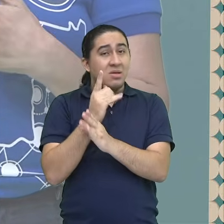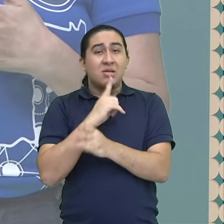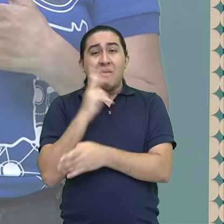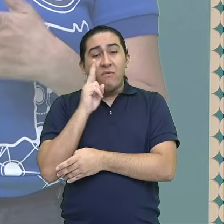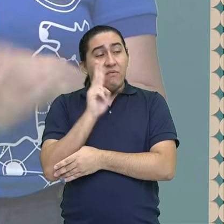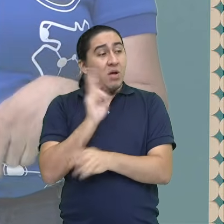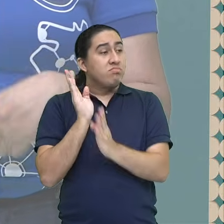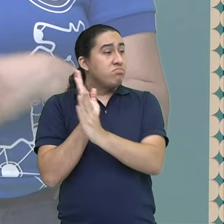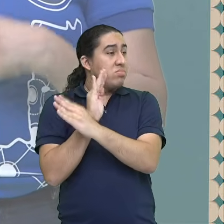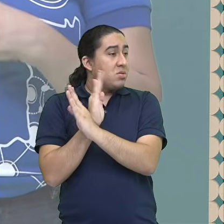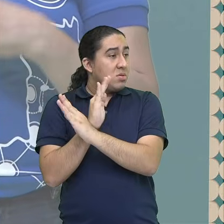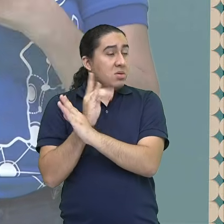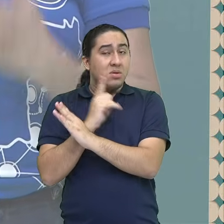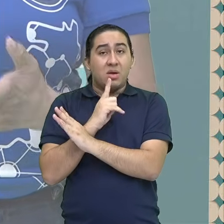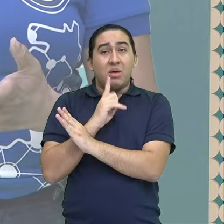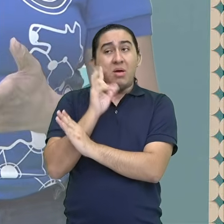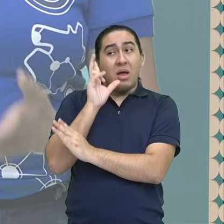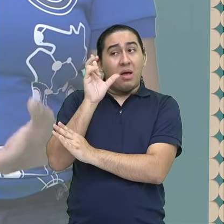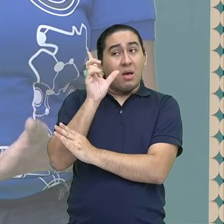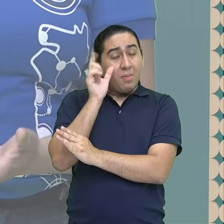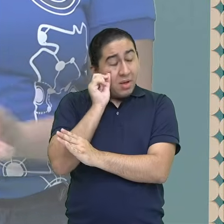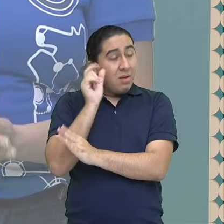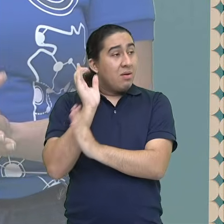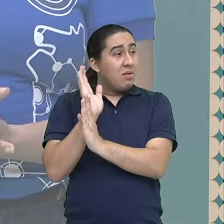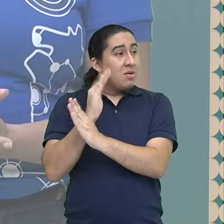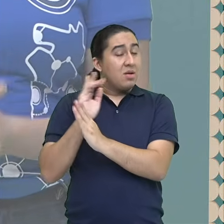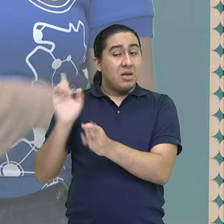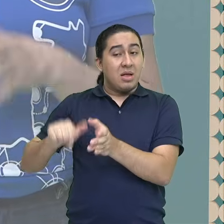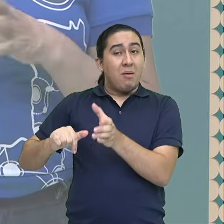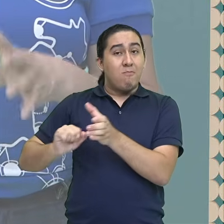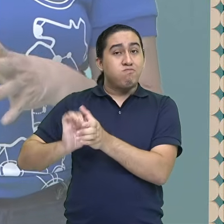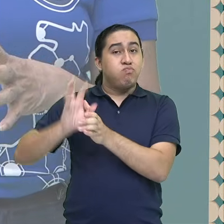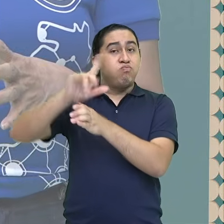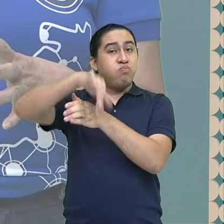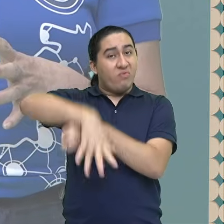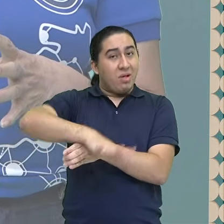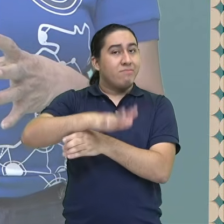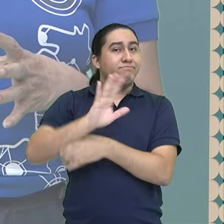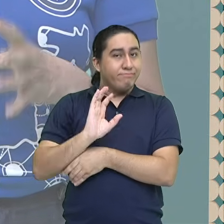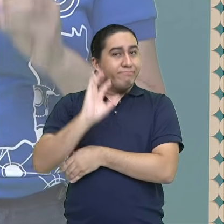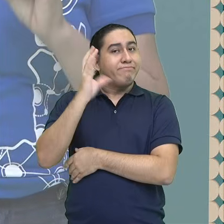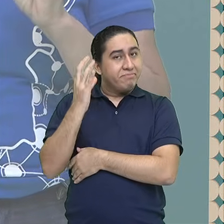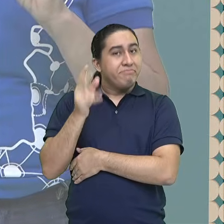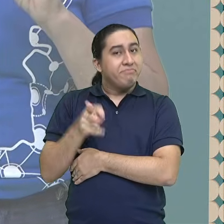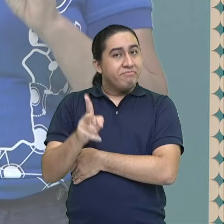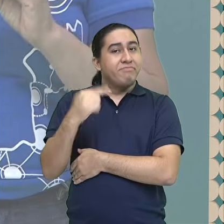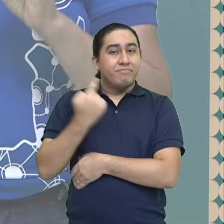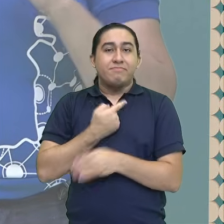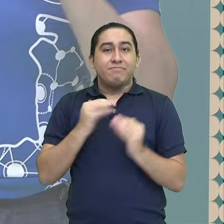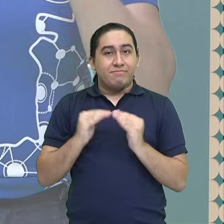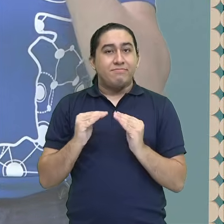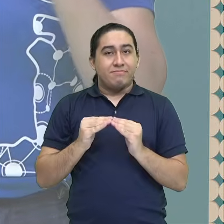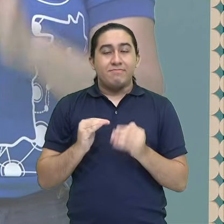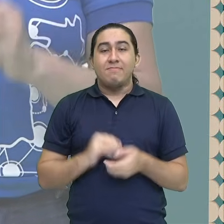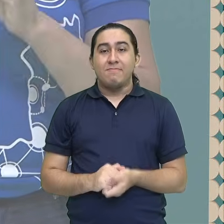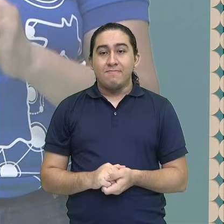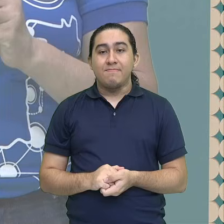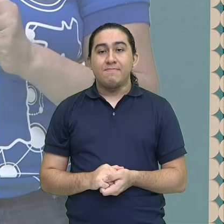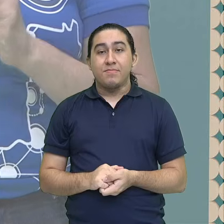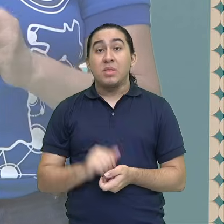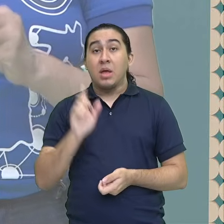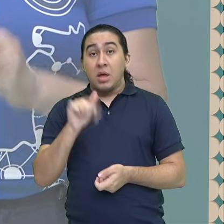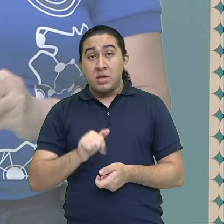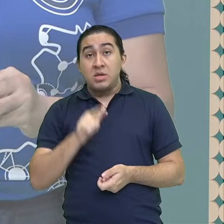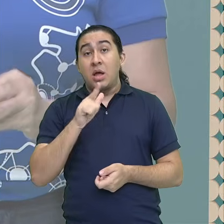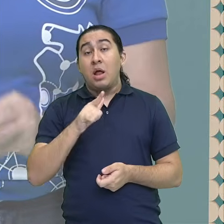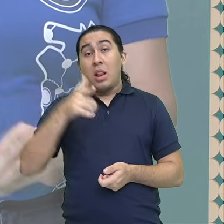virar seu rosto, né? Piscar, aí ele derramou, que é o que acontece muito, né? Na casa da gente. Então, é esse